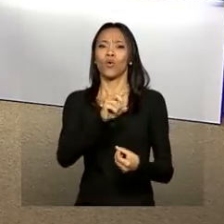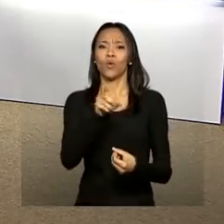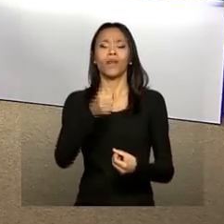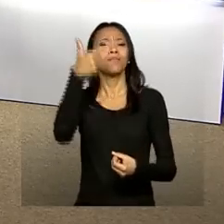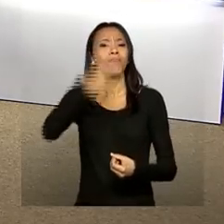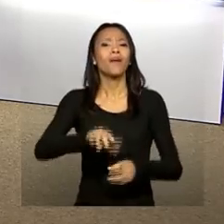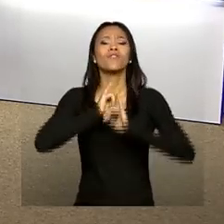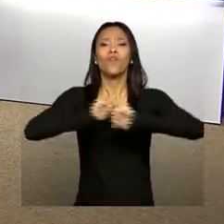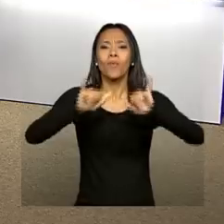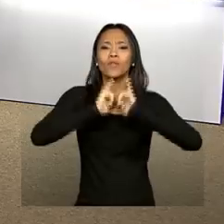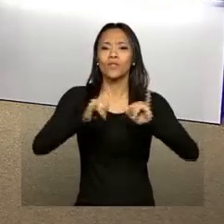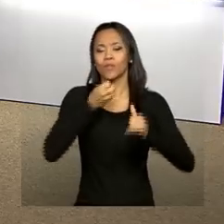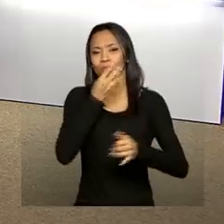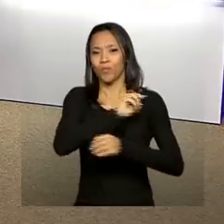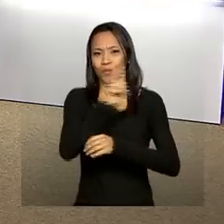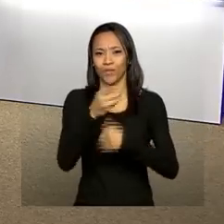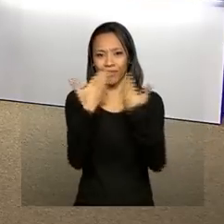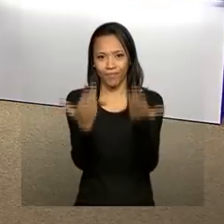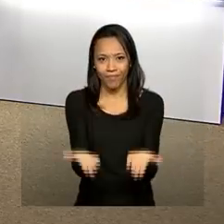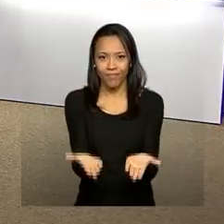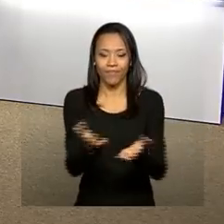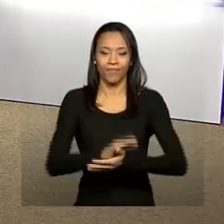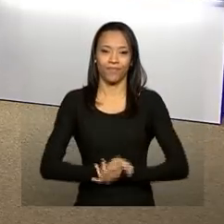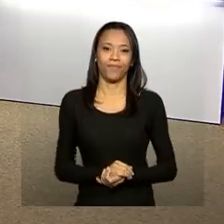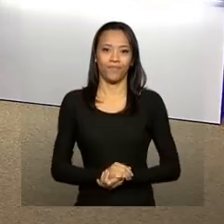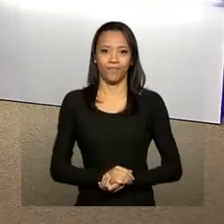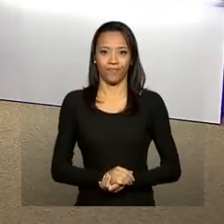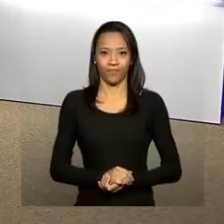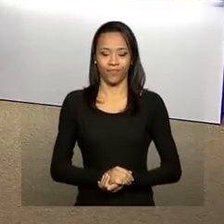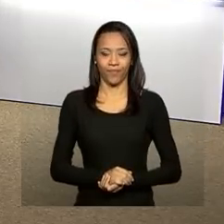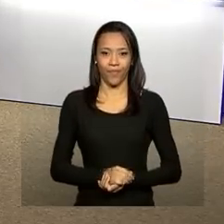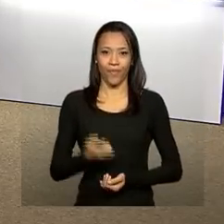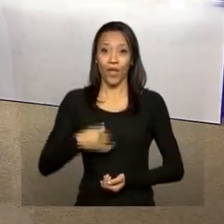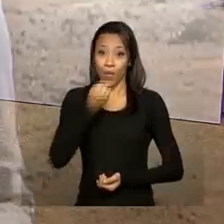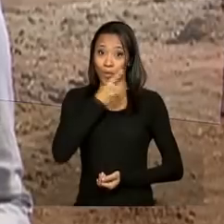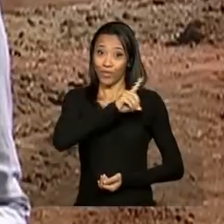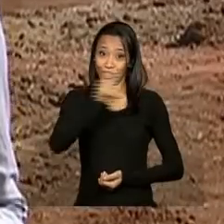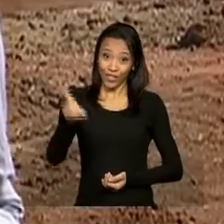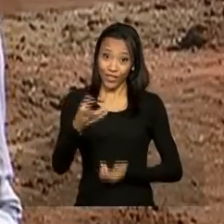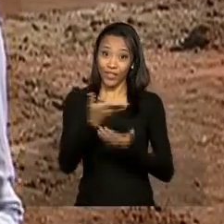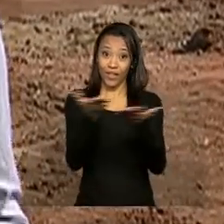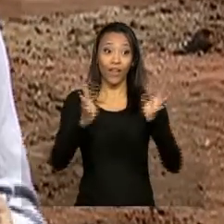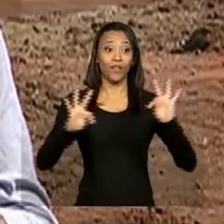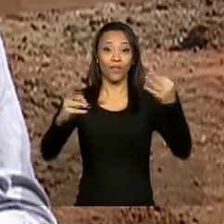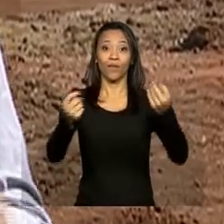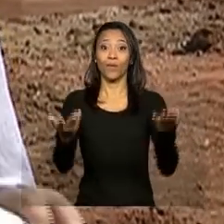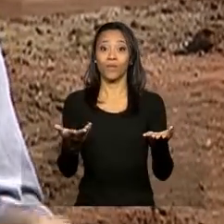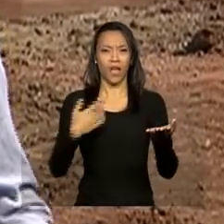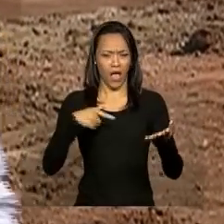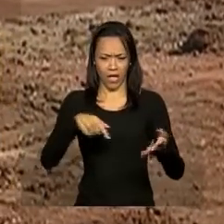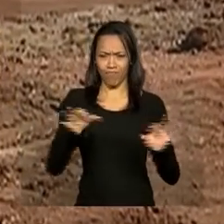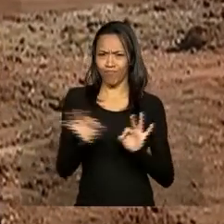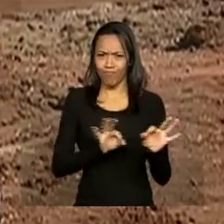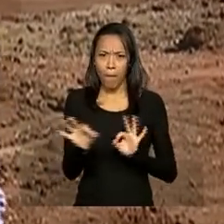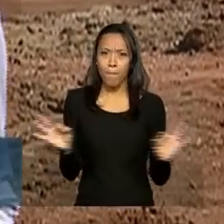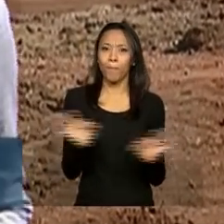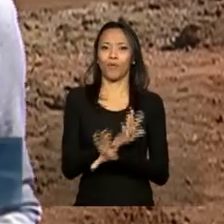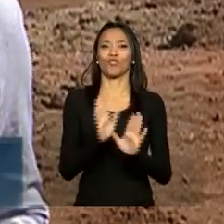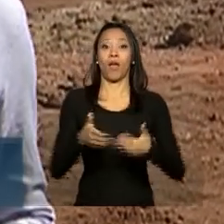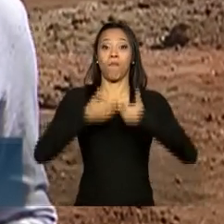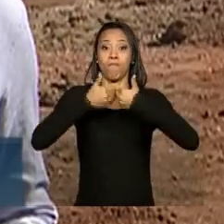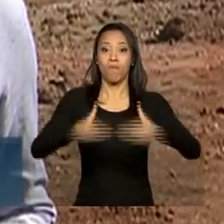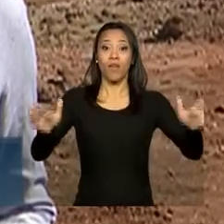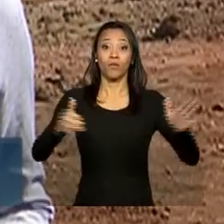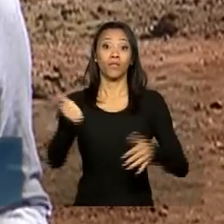informações Olá Luana bom dia bom dia Jaime Bom dia a todos por aqui tá tudo pronto pra abertura da